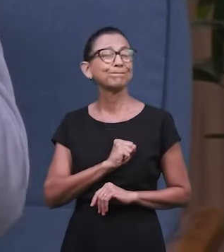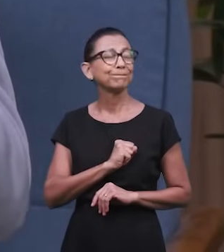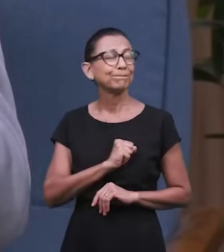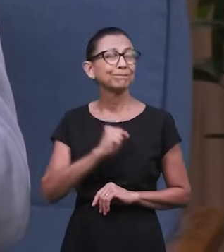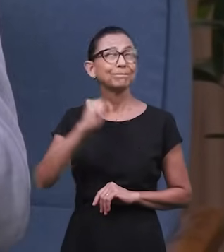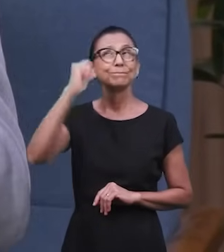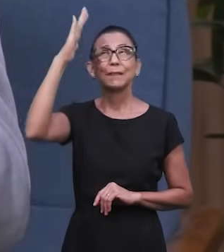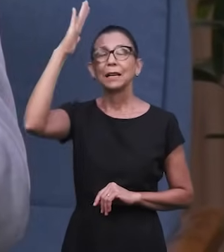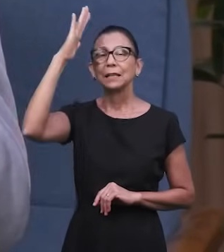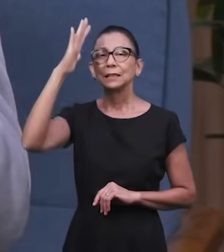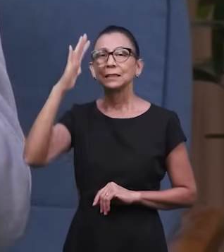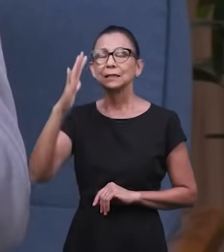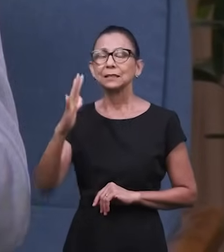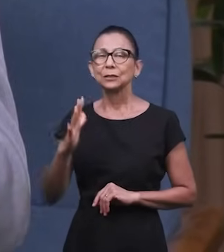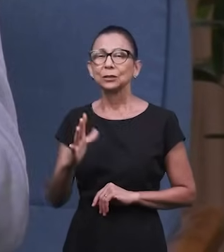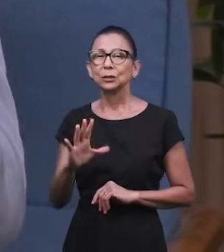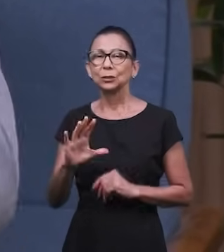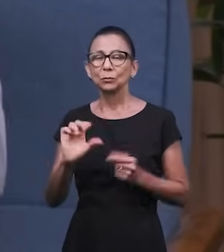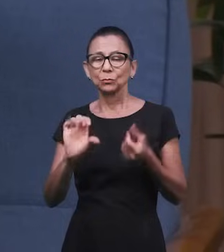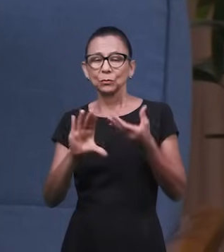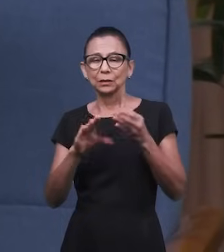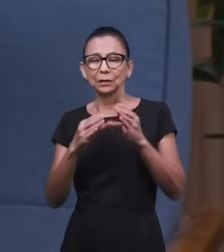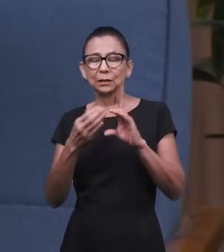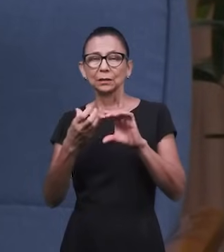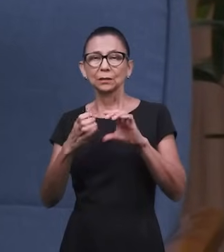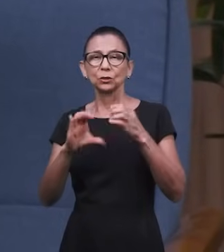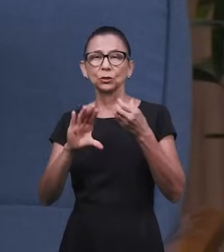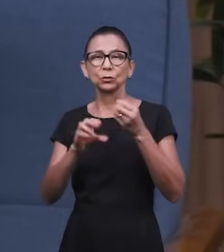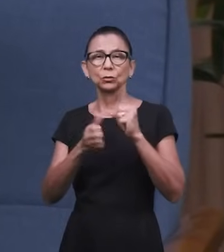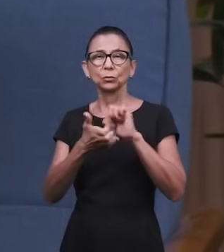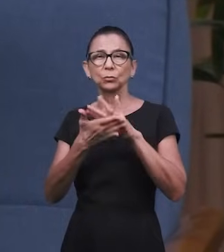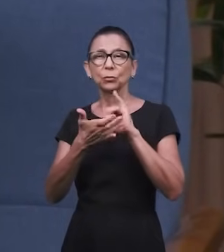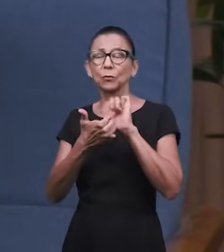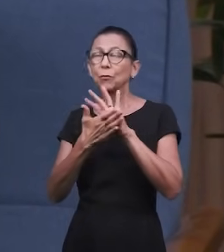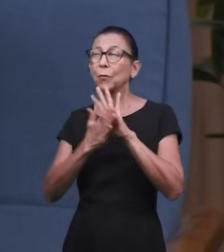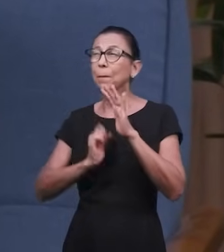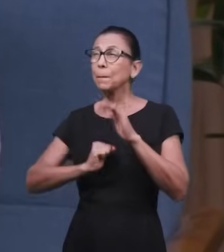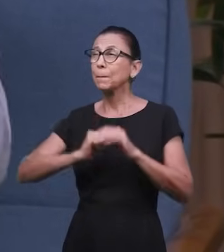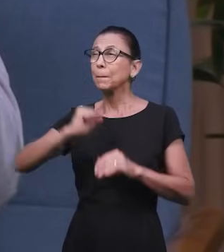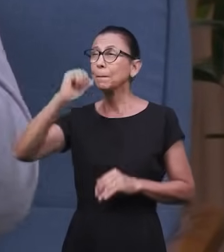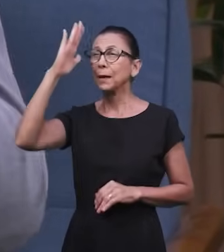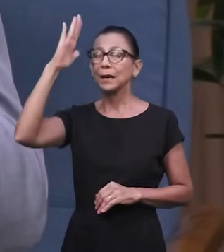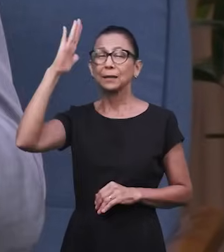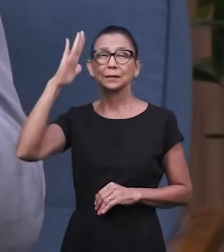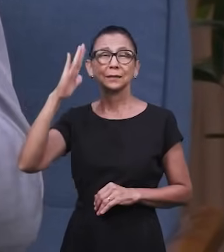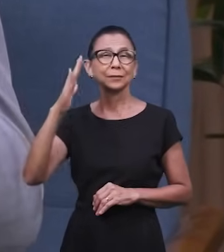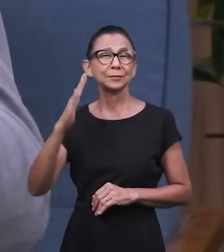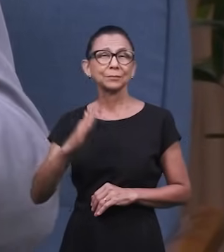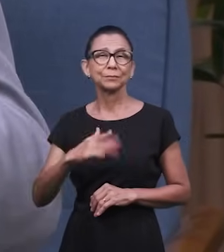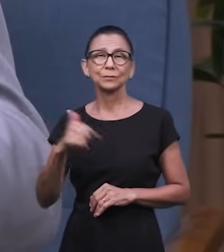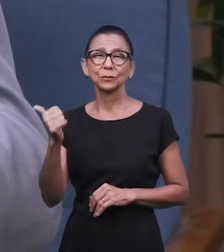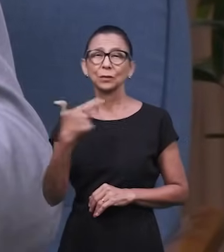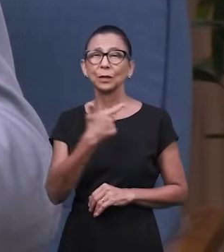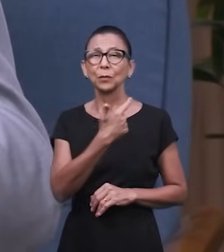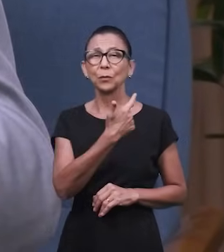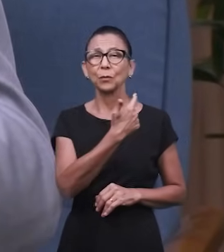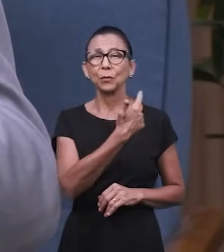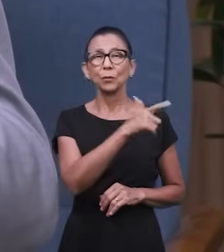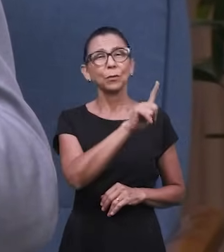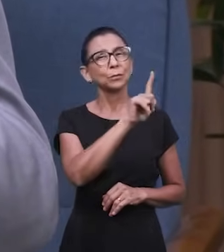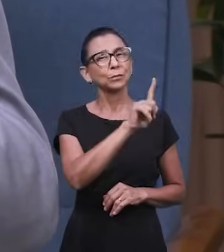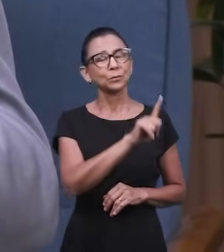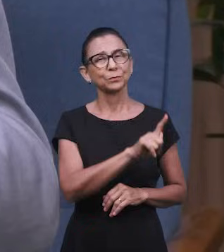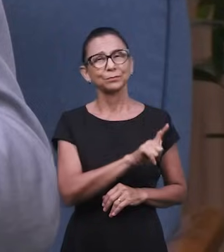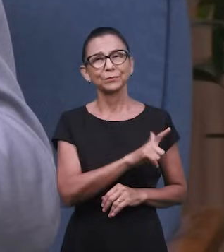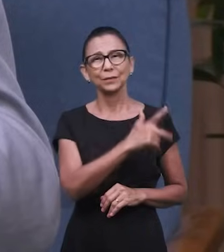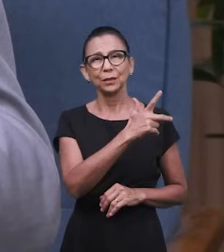da noiva da igreja fiel com o noivo, o Senhor Jesus, e ao mesmo tempo se descreve ali a